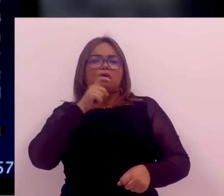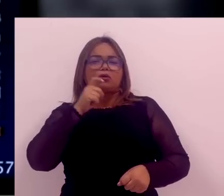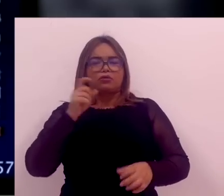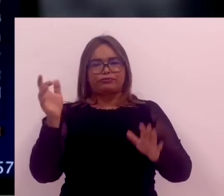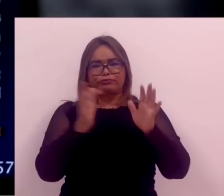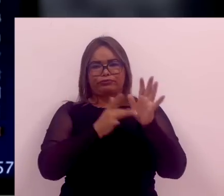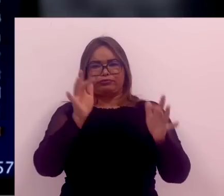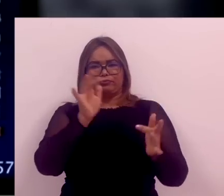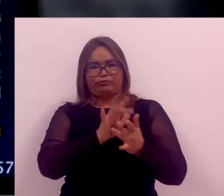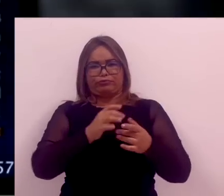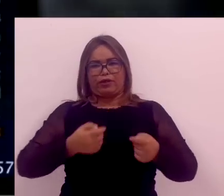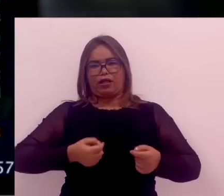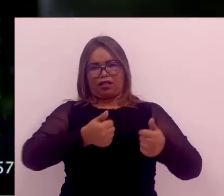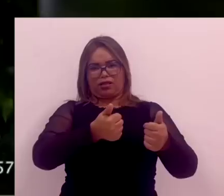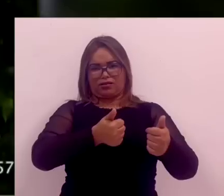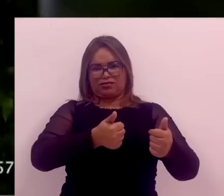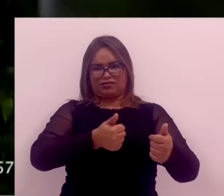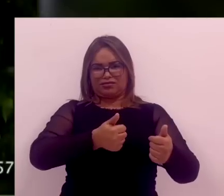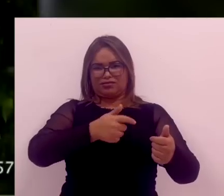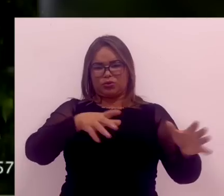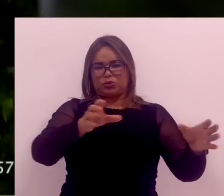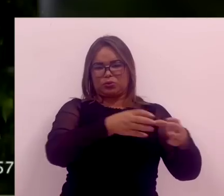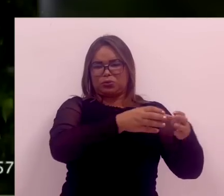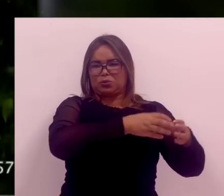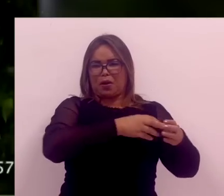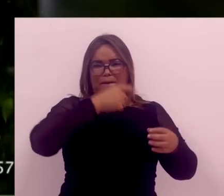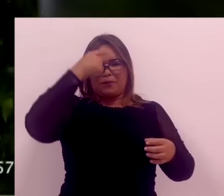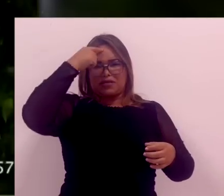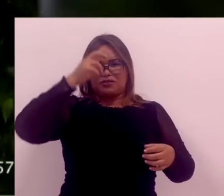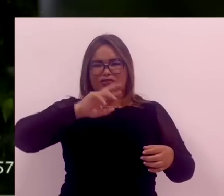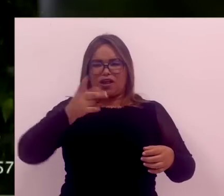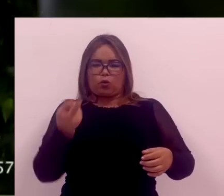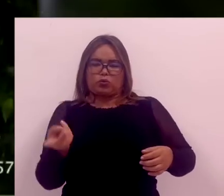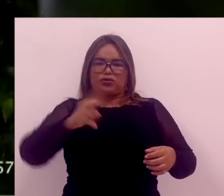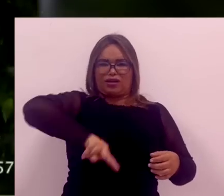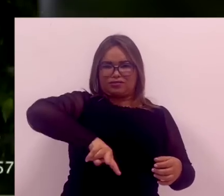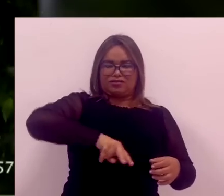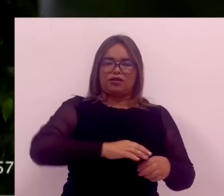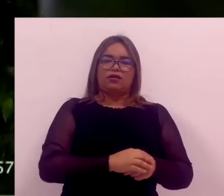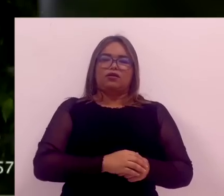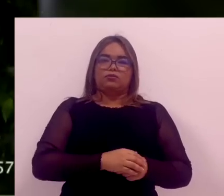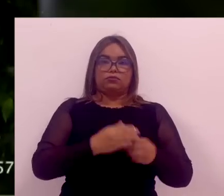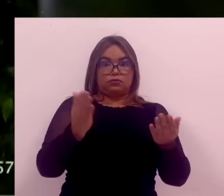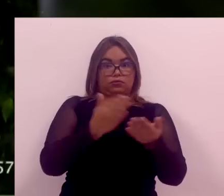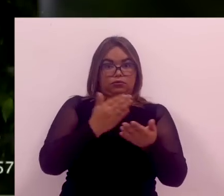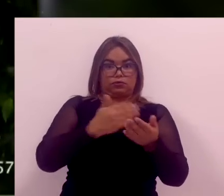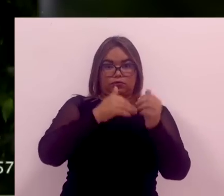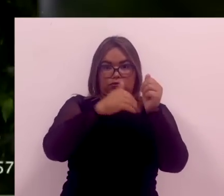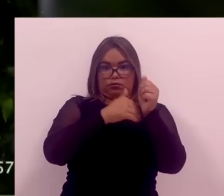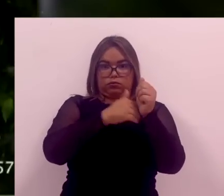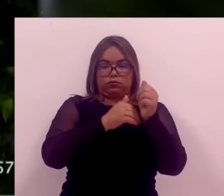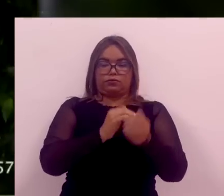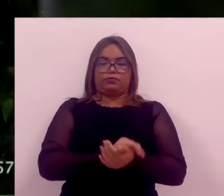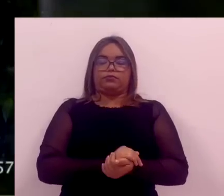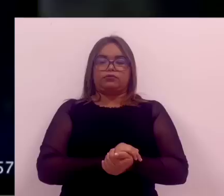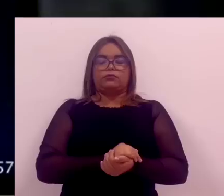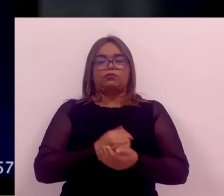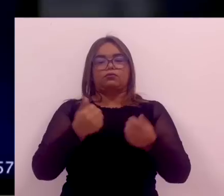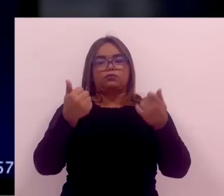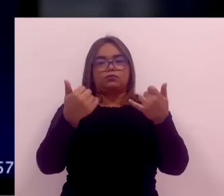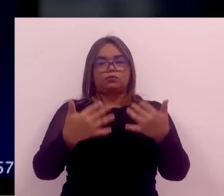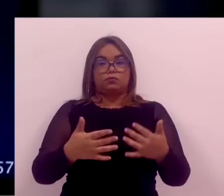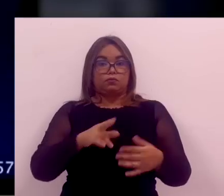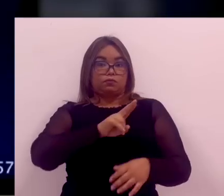mentiroso para Deus. Então, agora, quem é o assassino e mentiroso? Jesus é o assassino e mentiroso. E a serpente é o mocinho.